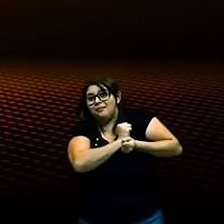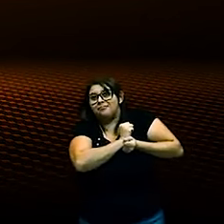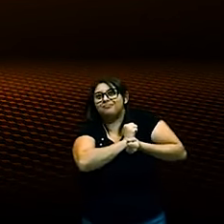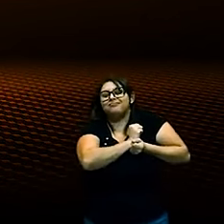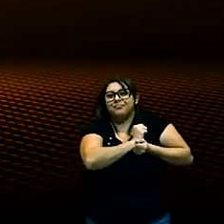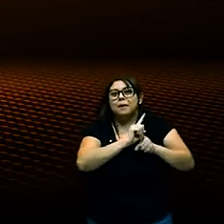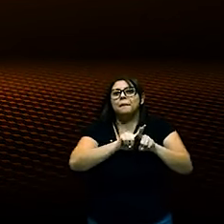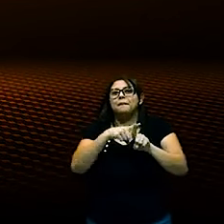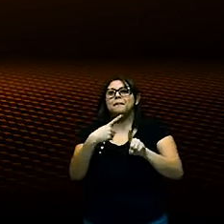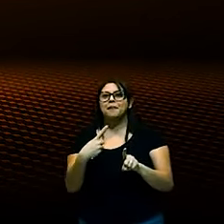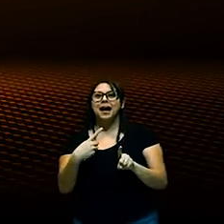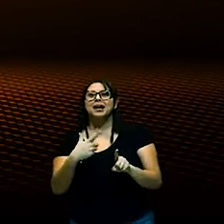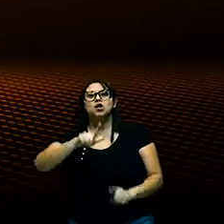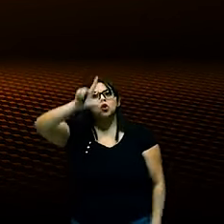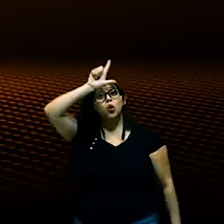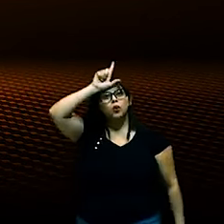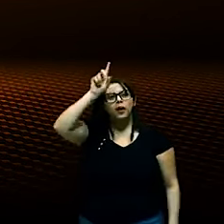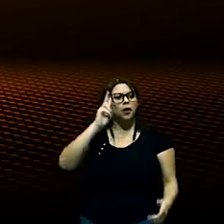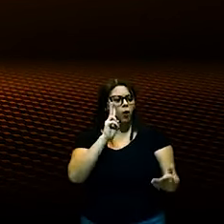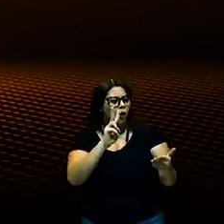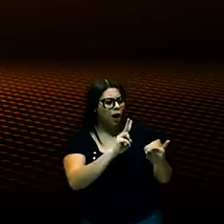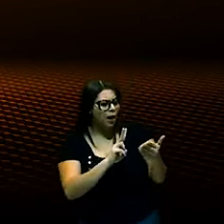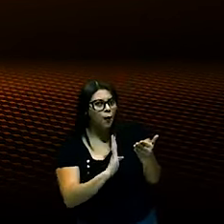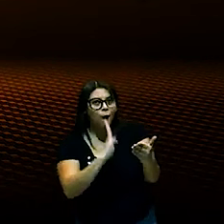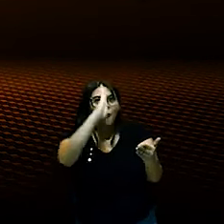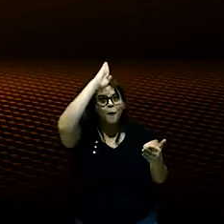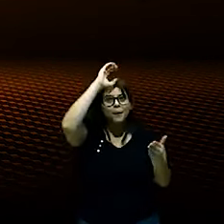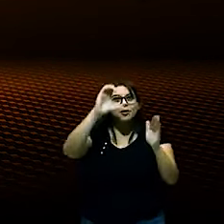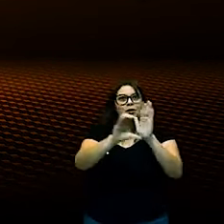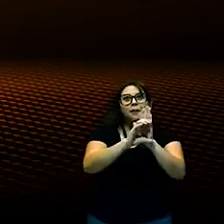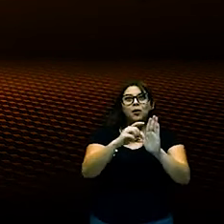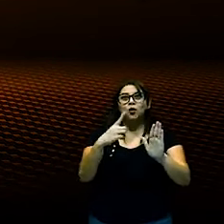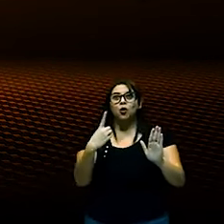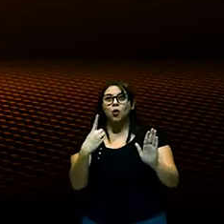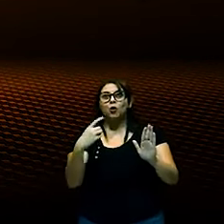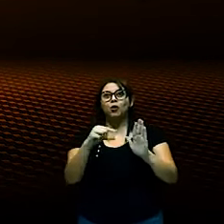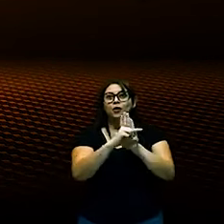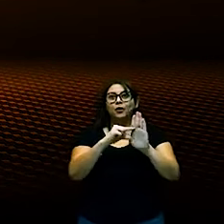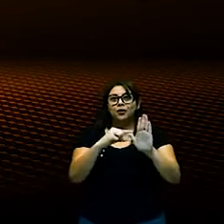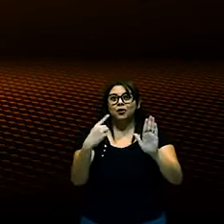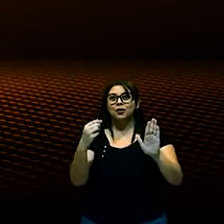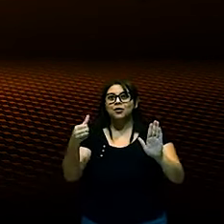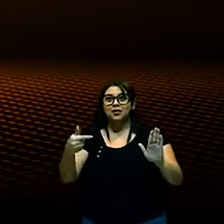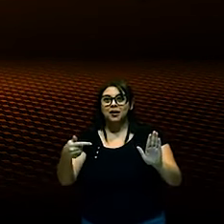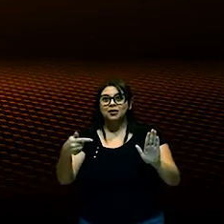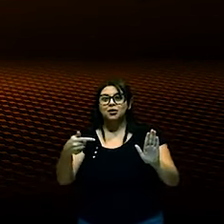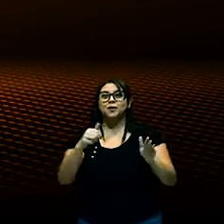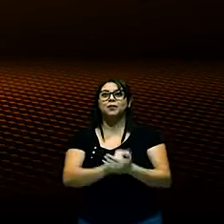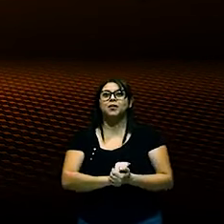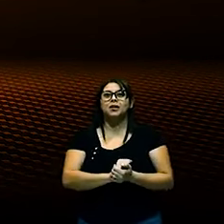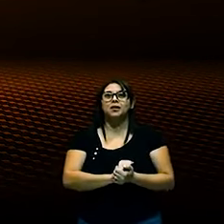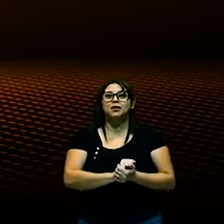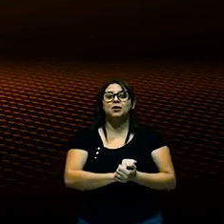Romanos e Gálatas, ele passou por Romanos 1 e 17, porque a justiça de Deus se revela no Evangelho de